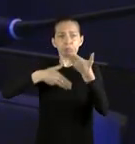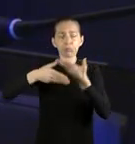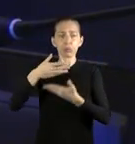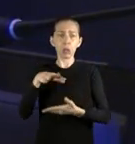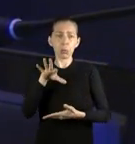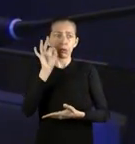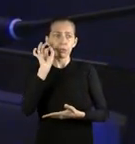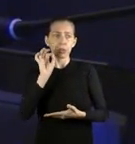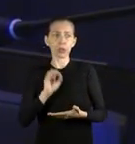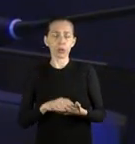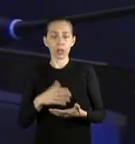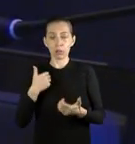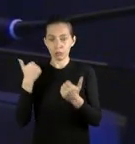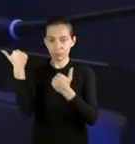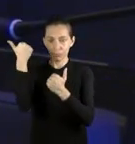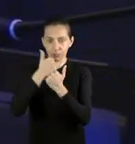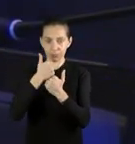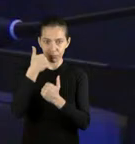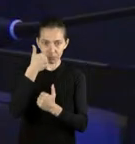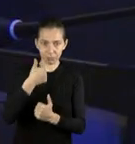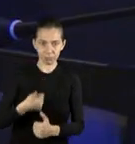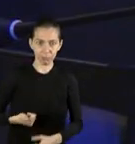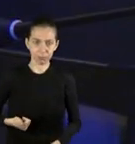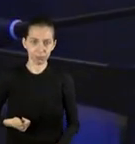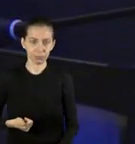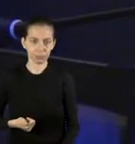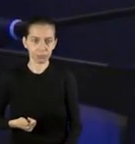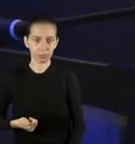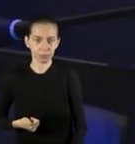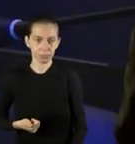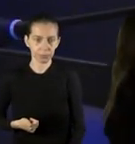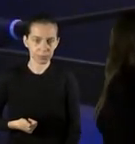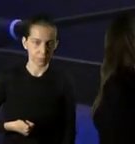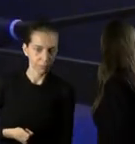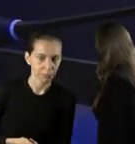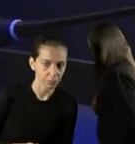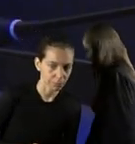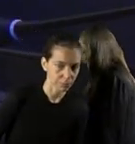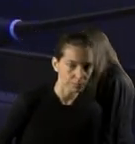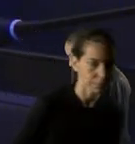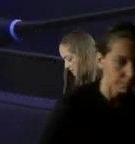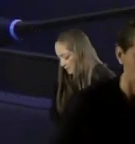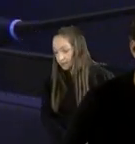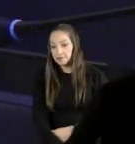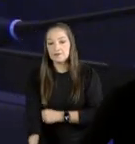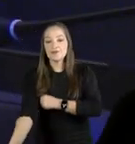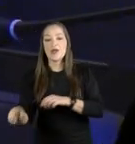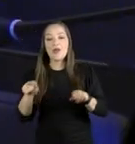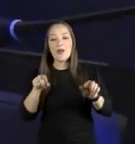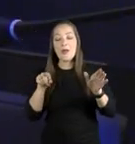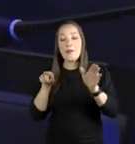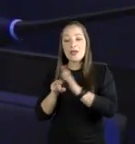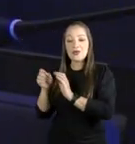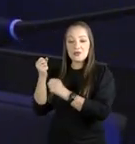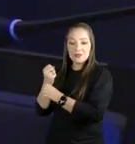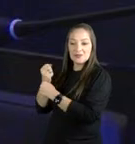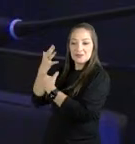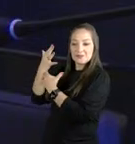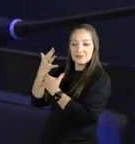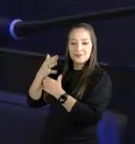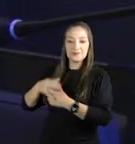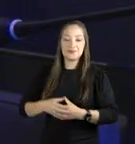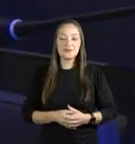interromper, que a gente vai conversando... Certo. Eu tenho uma pergunta do pessoal que está online, do Felipe